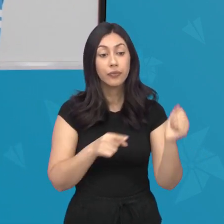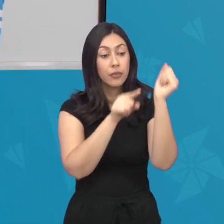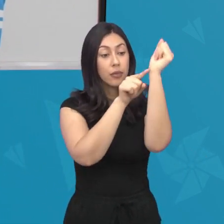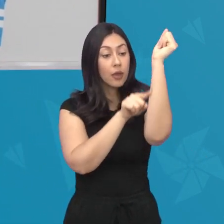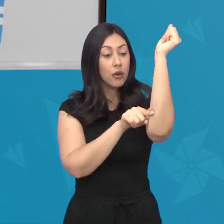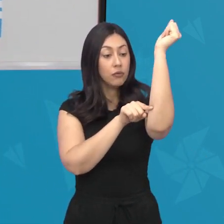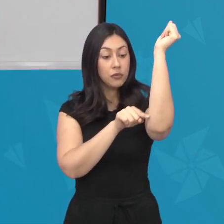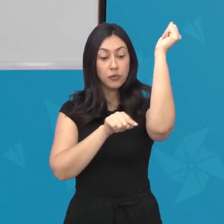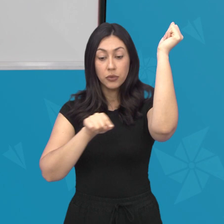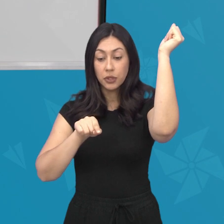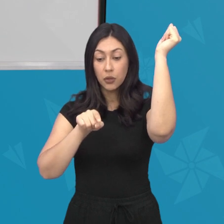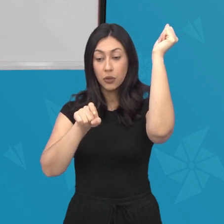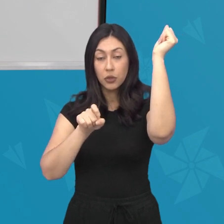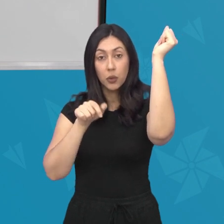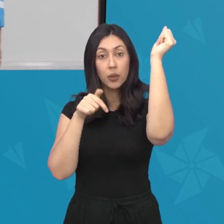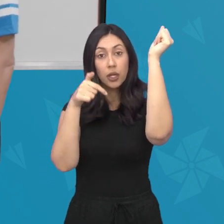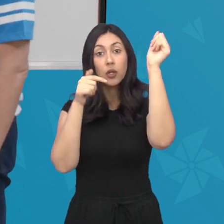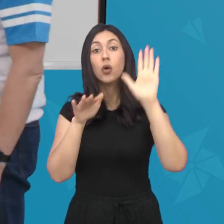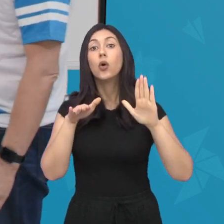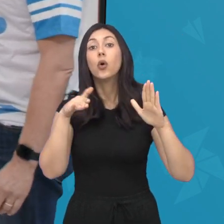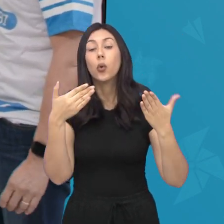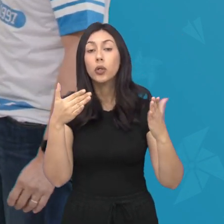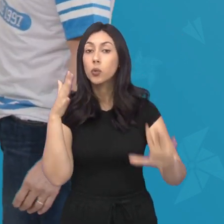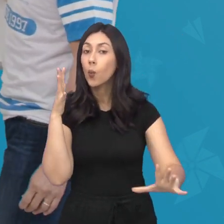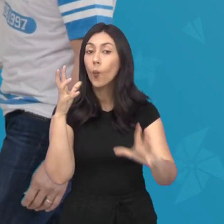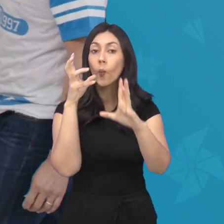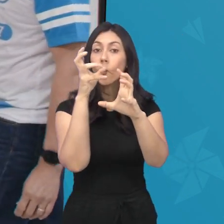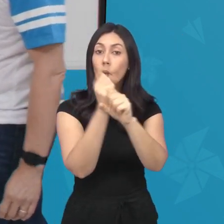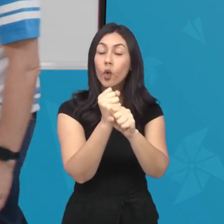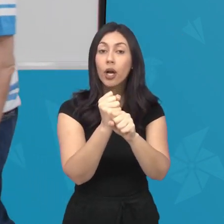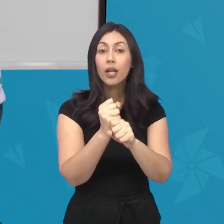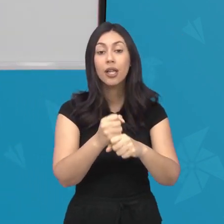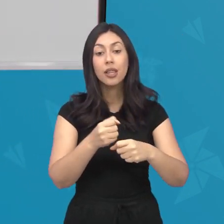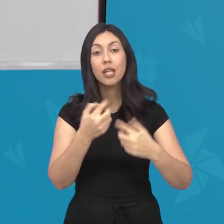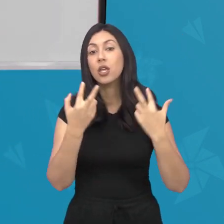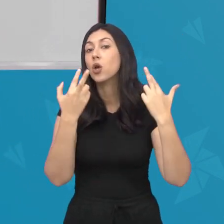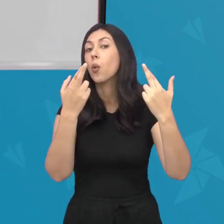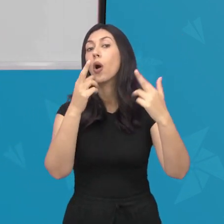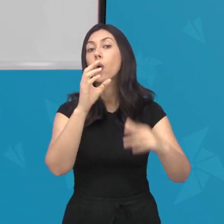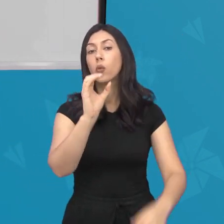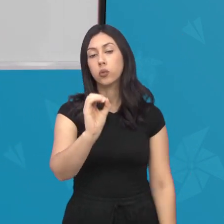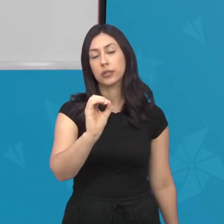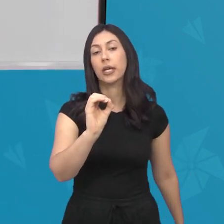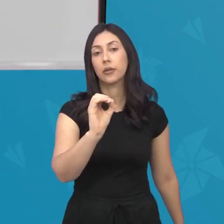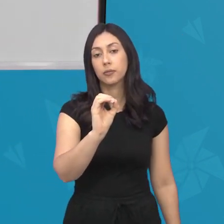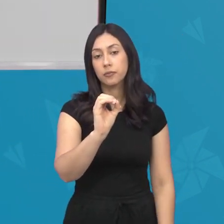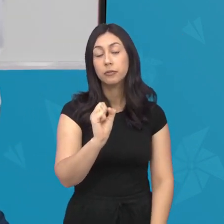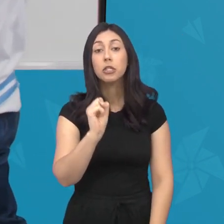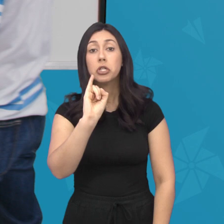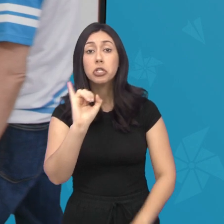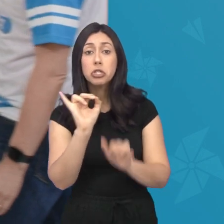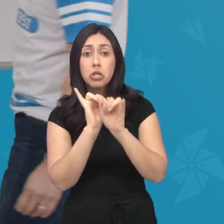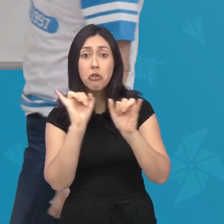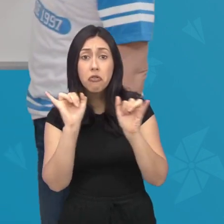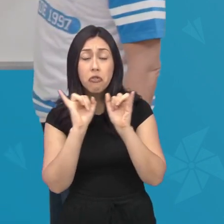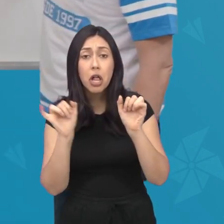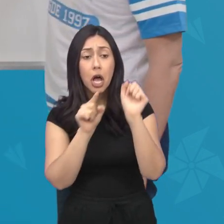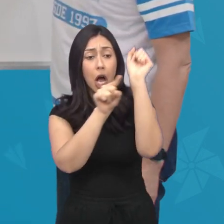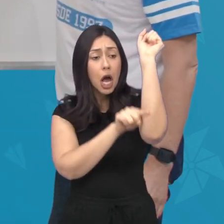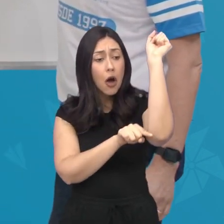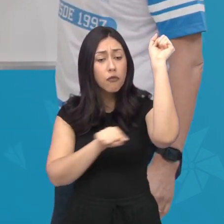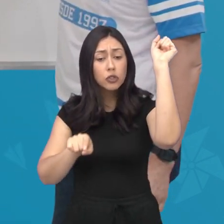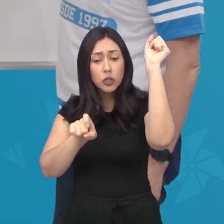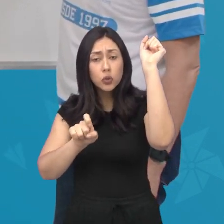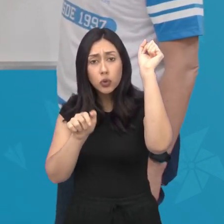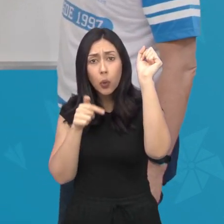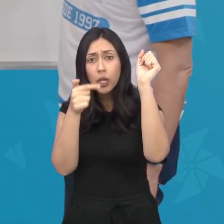quadrática quando a função é igual a zero. Certo? Se você disser que a função aqui vale zero, você volta numa equação do